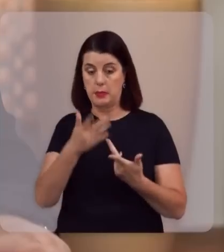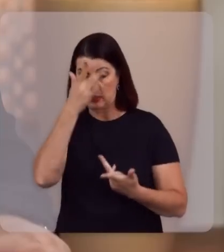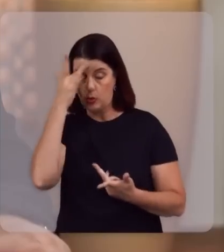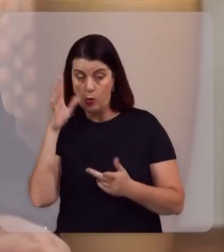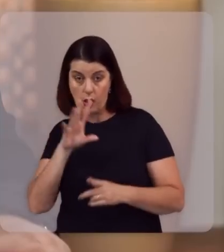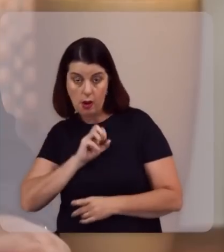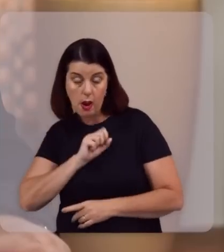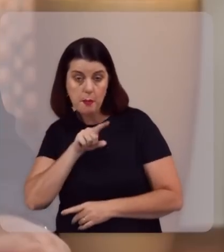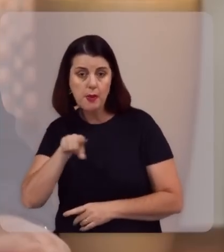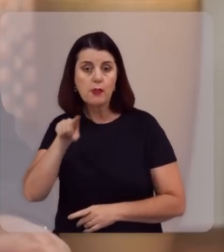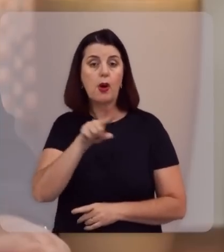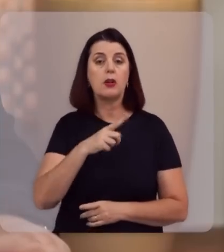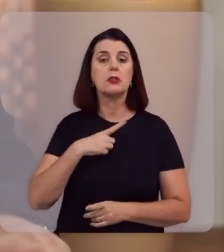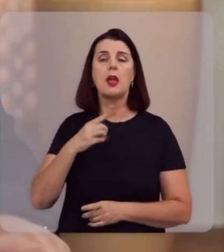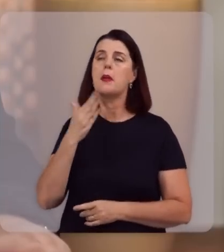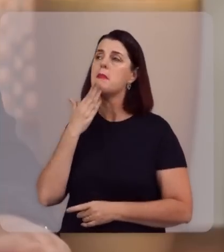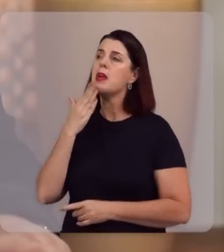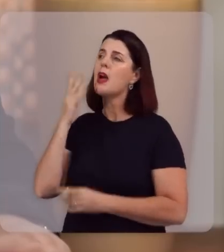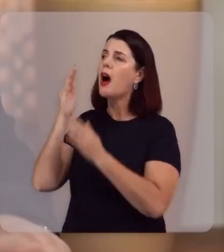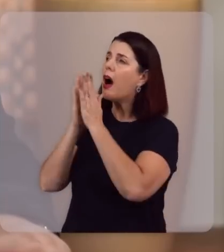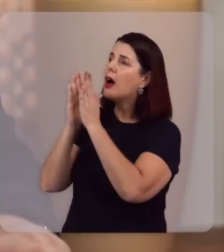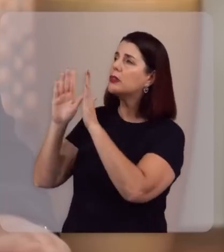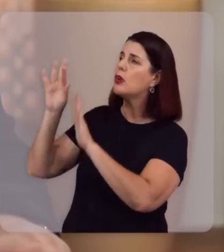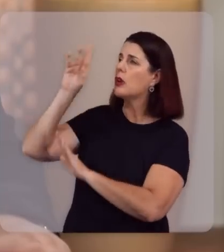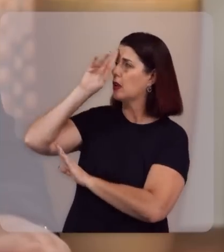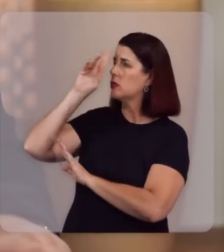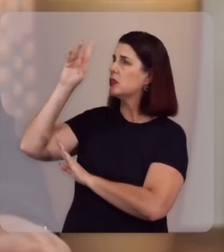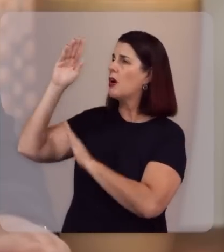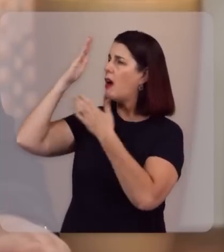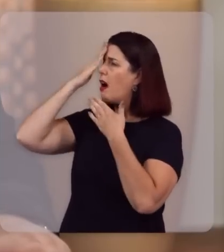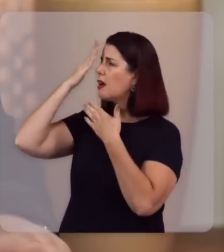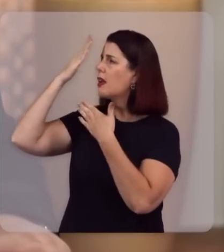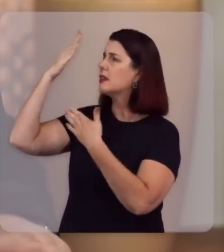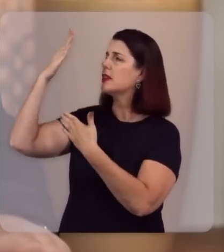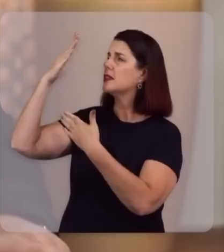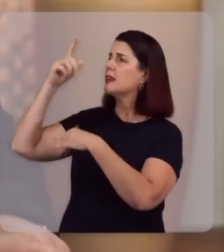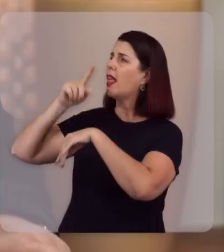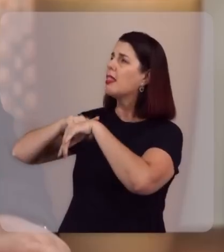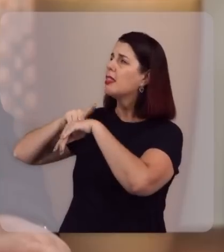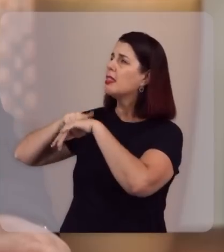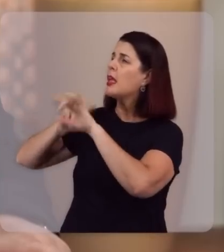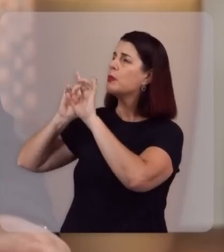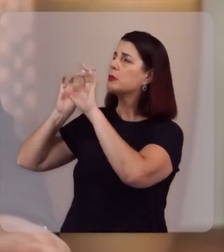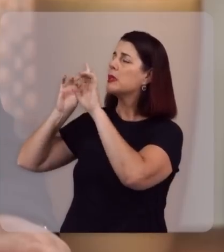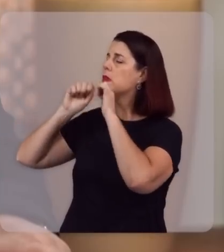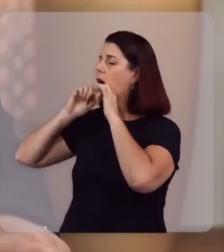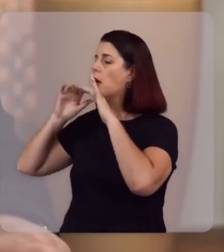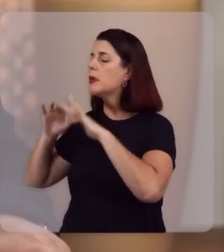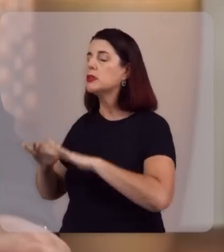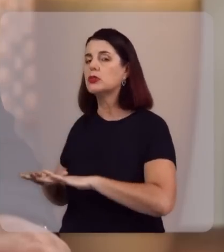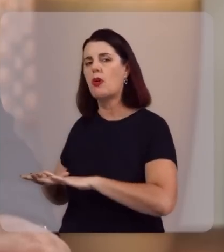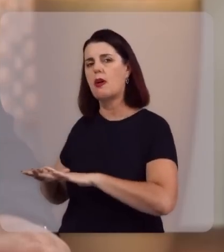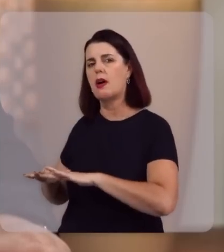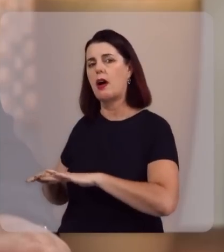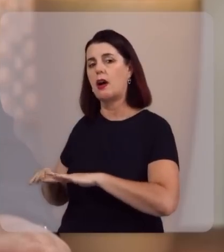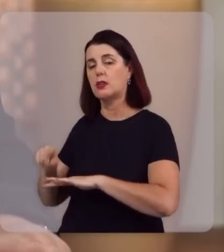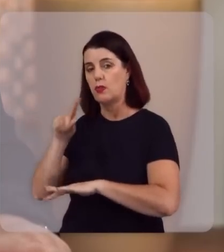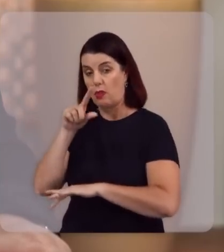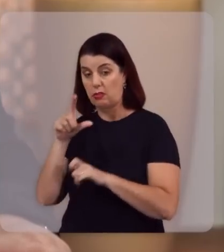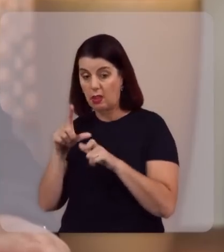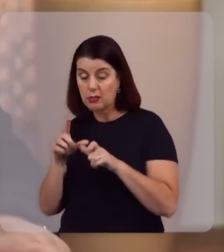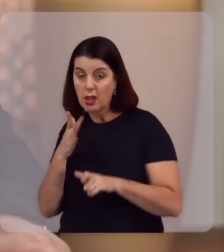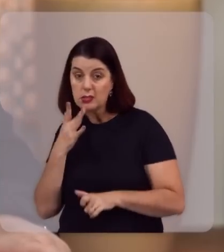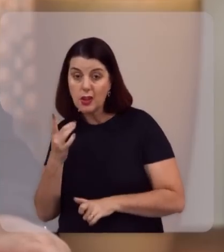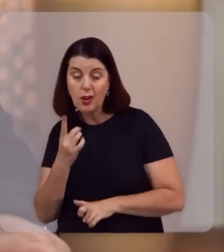aqueles que você ama. E aproveite para invocar o Senhor e agradecer a Deus e tenha momentos tremendamente abençoadores. Mas se você